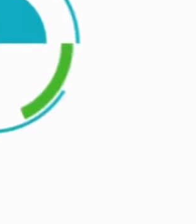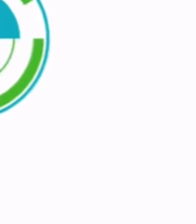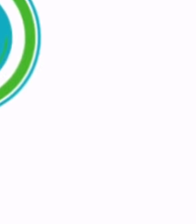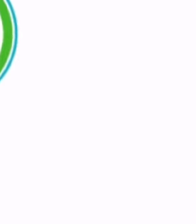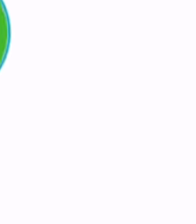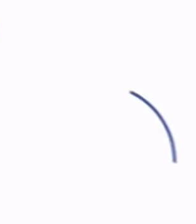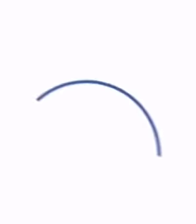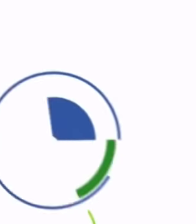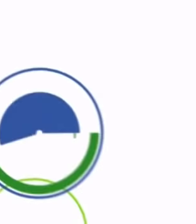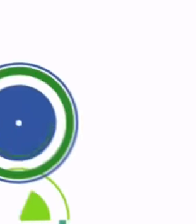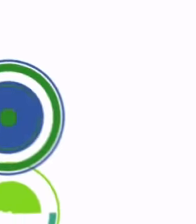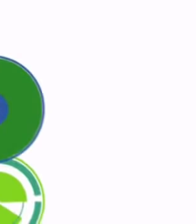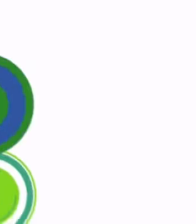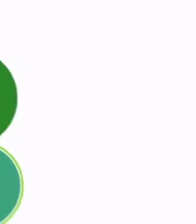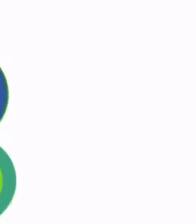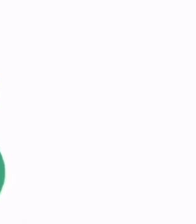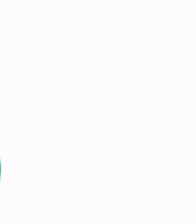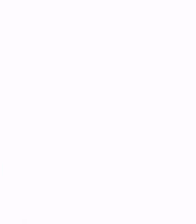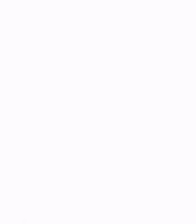e